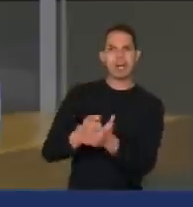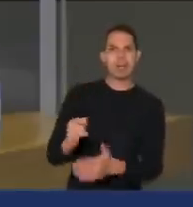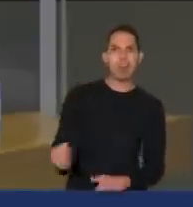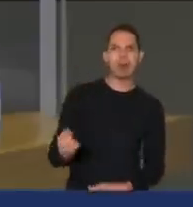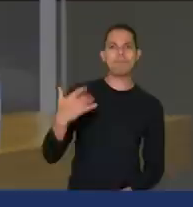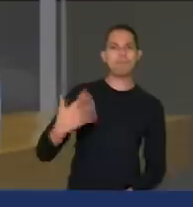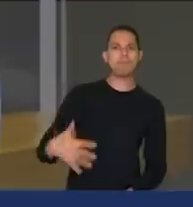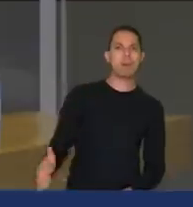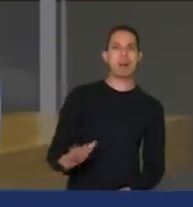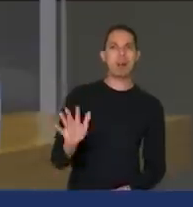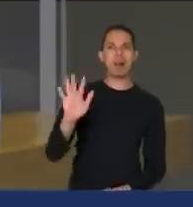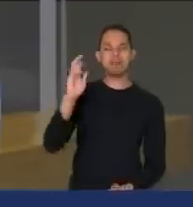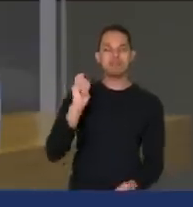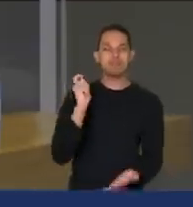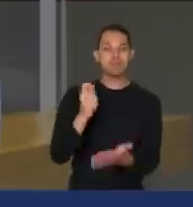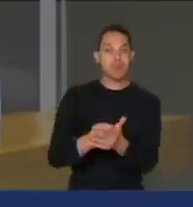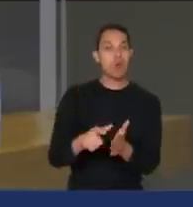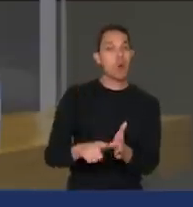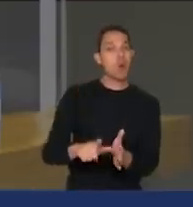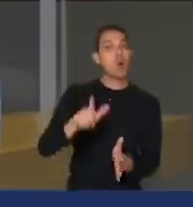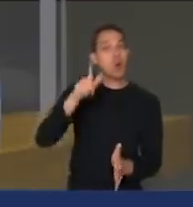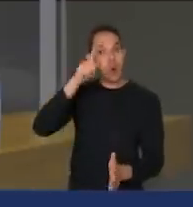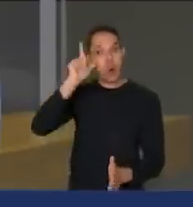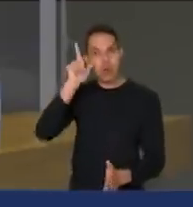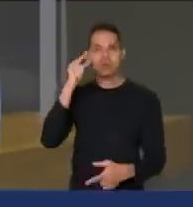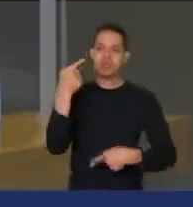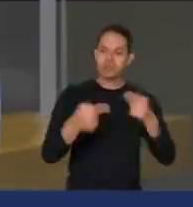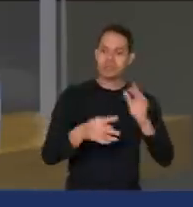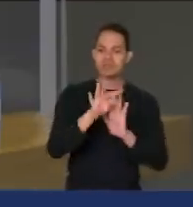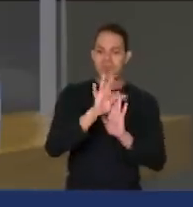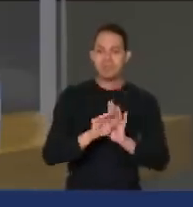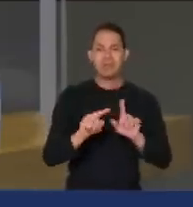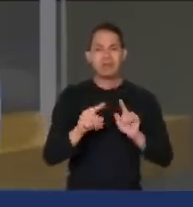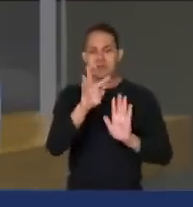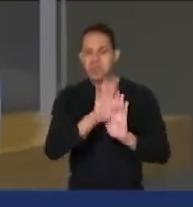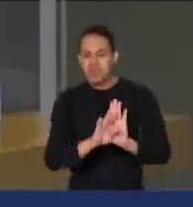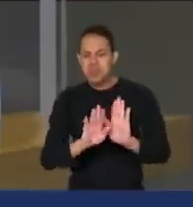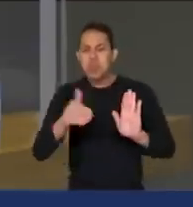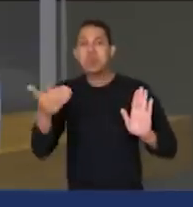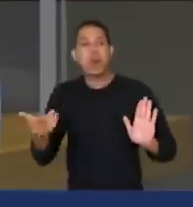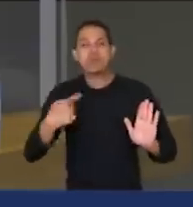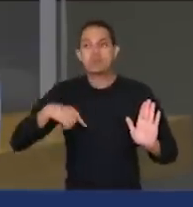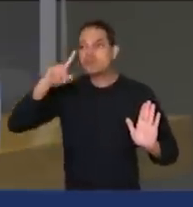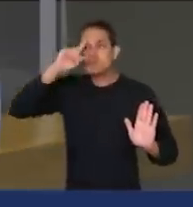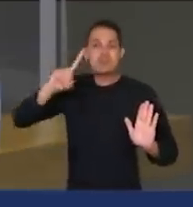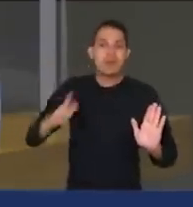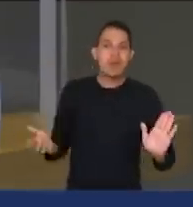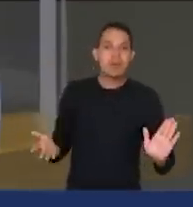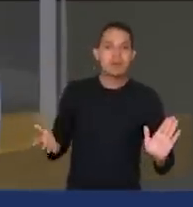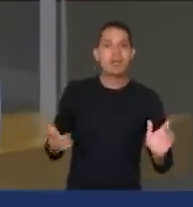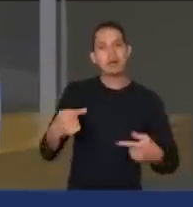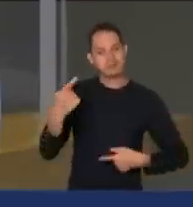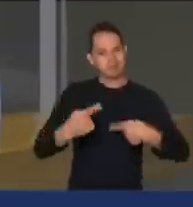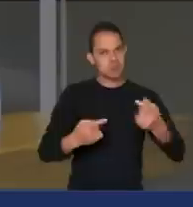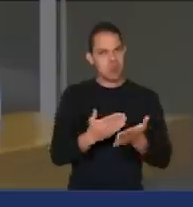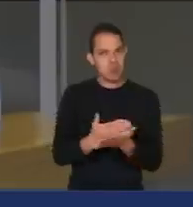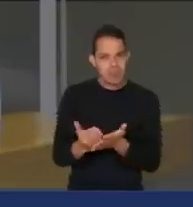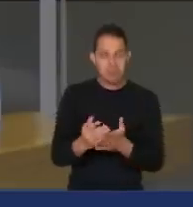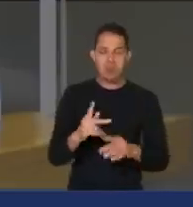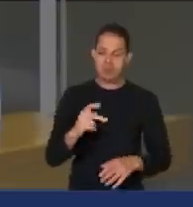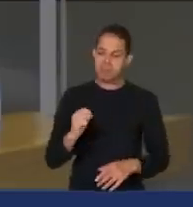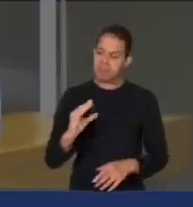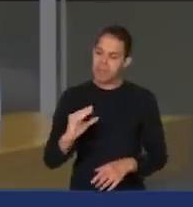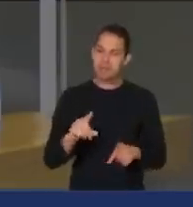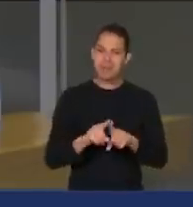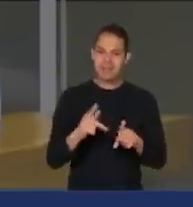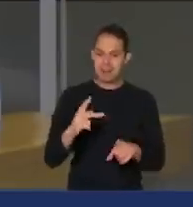nós debatemos o texto ontem sem sequer saber qual é o texto. Nós debatemos, iniciamos o debate da PEC sem saber qual que é a PEC que vai